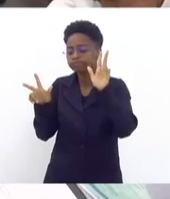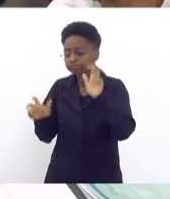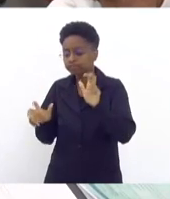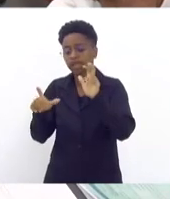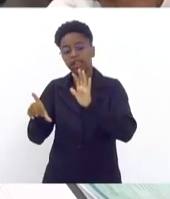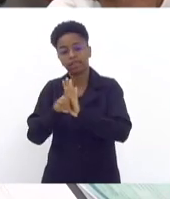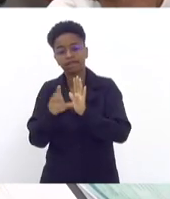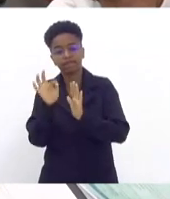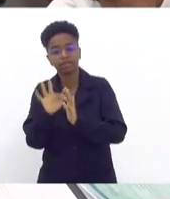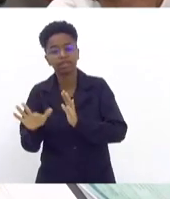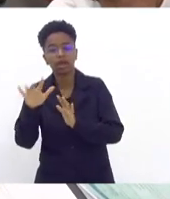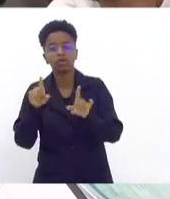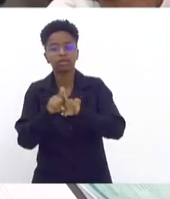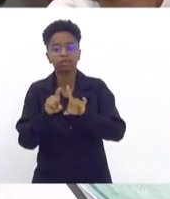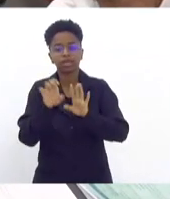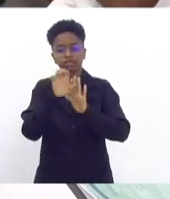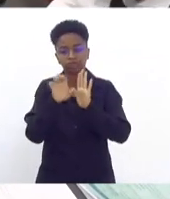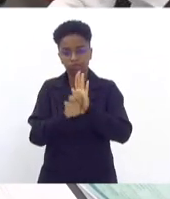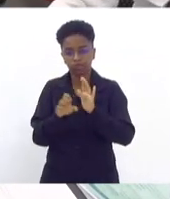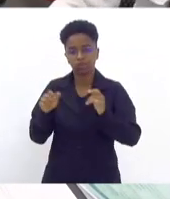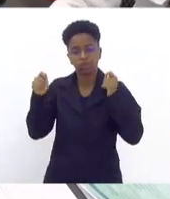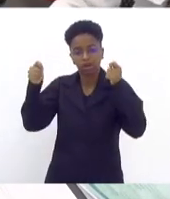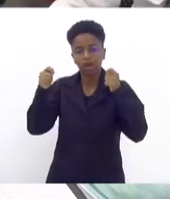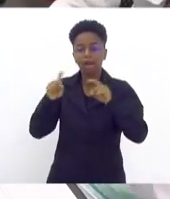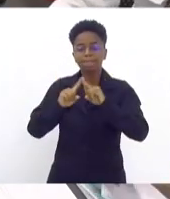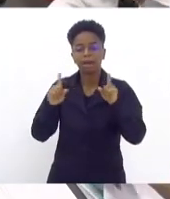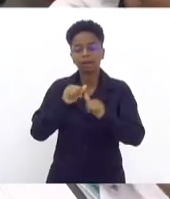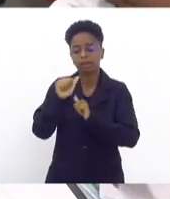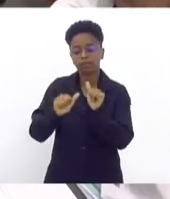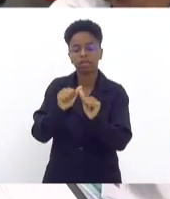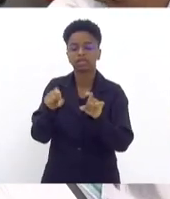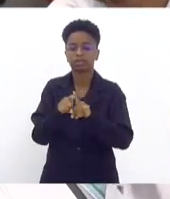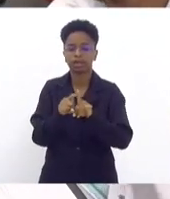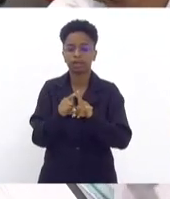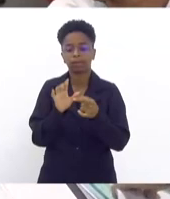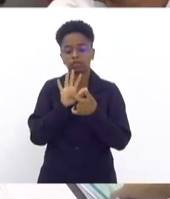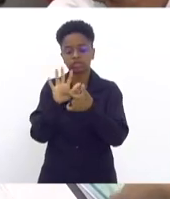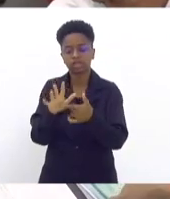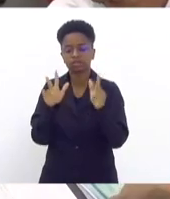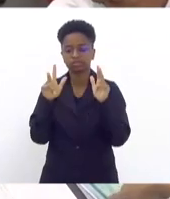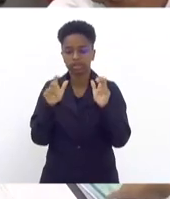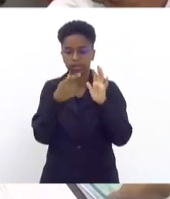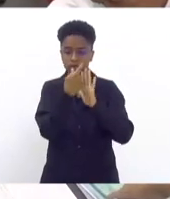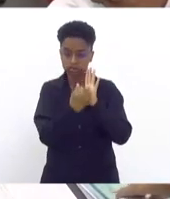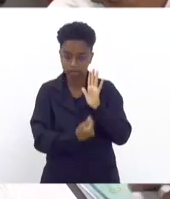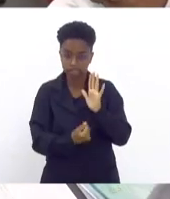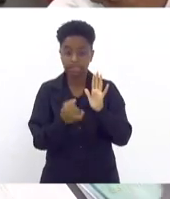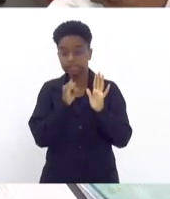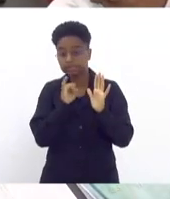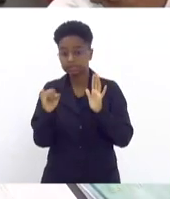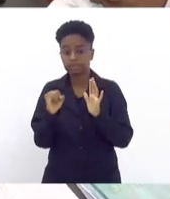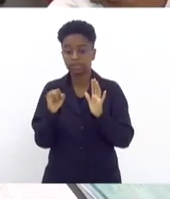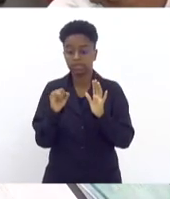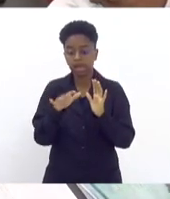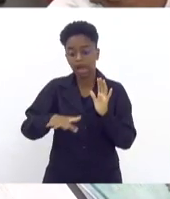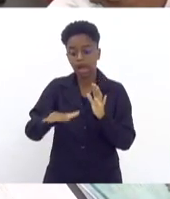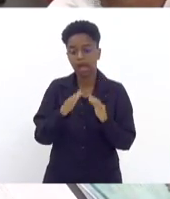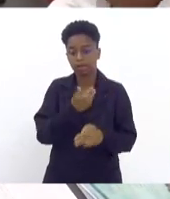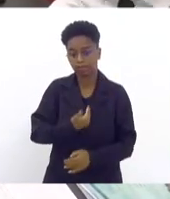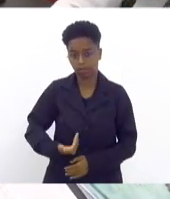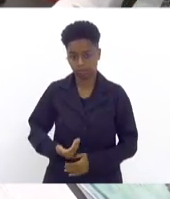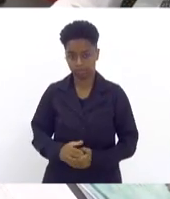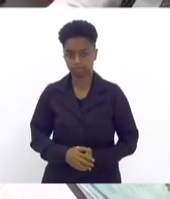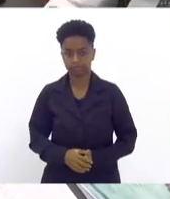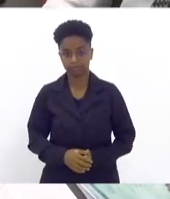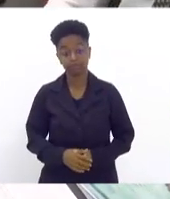Torcedor, mas fazendo essa adequação do 211 da Constituição Estadual, da questão orçamentária, quando se tratar de equipamentos públicos.